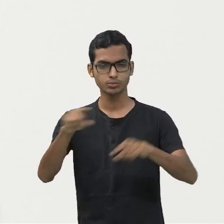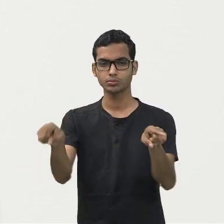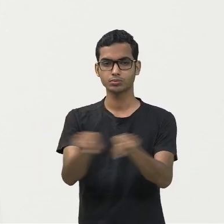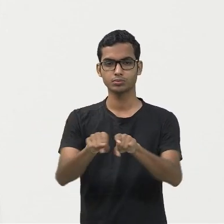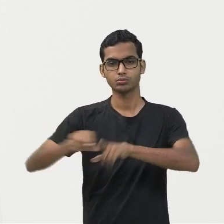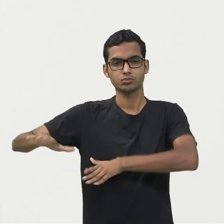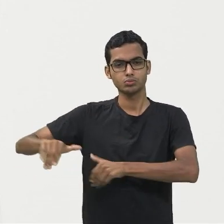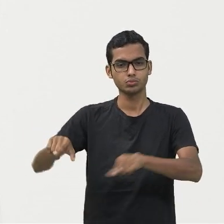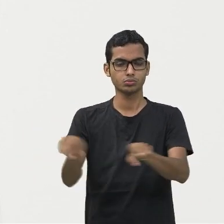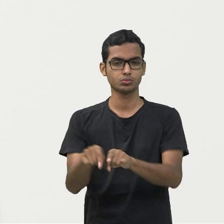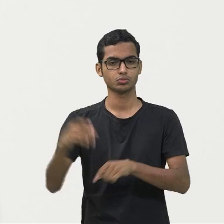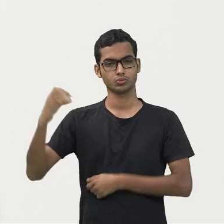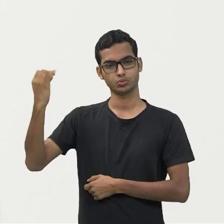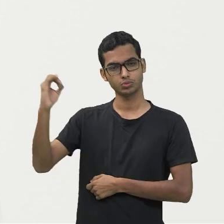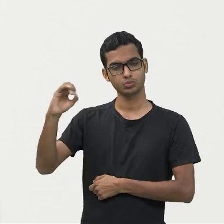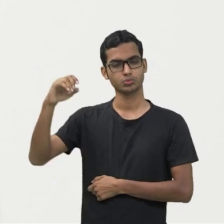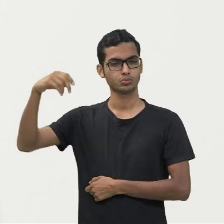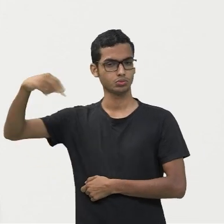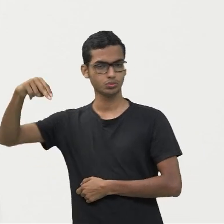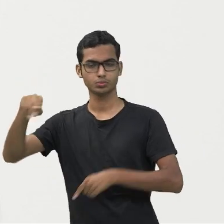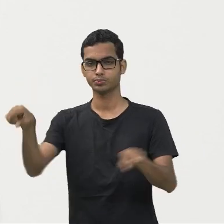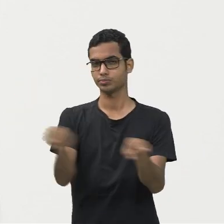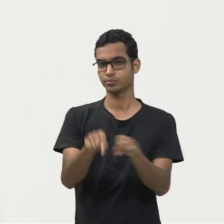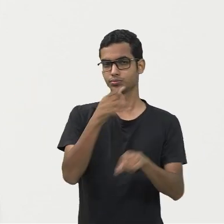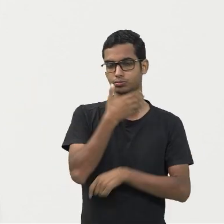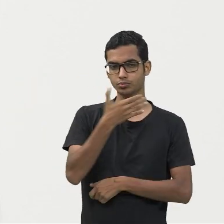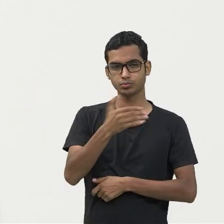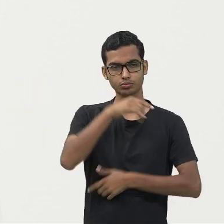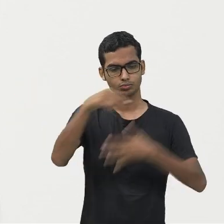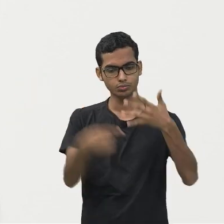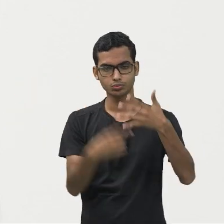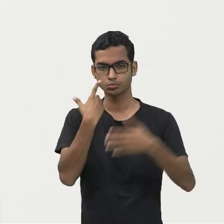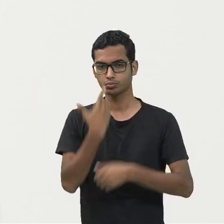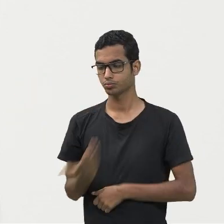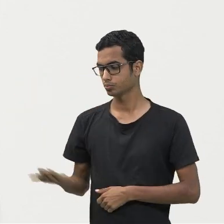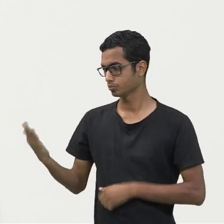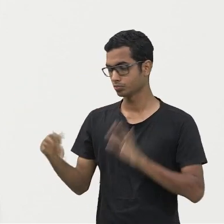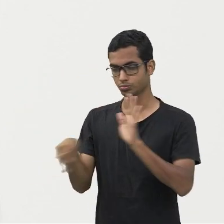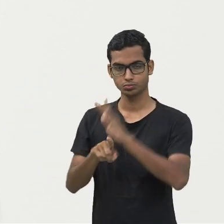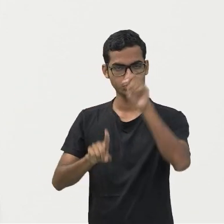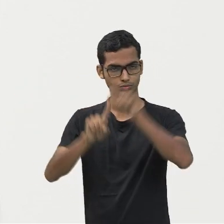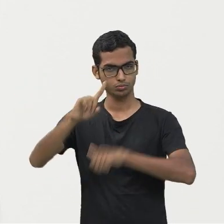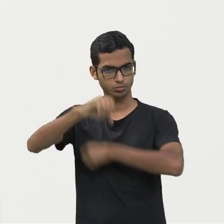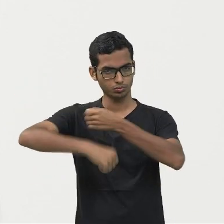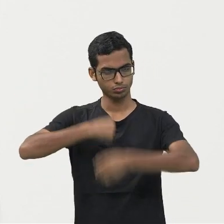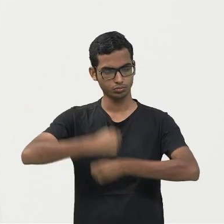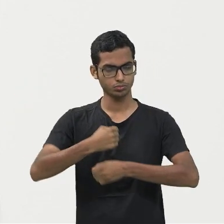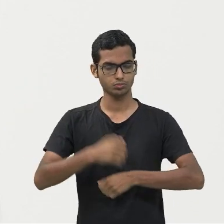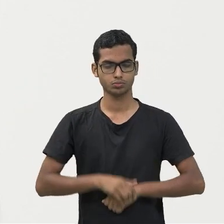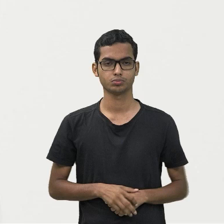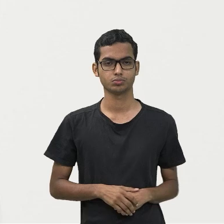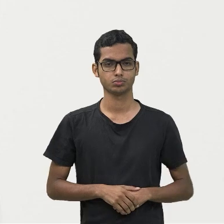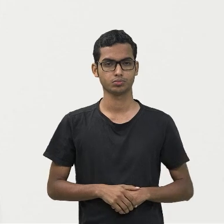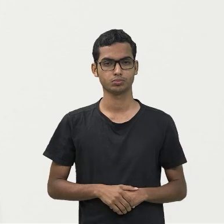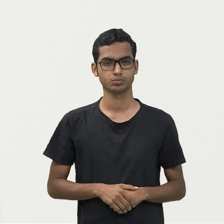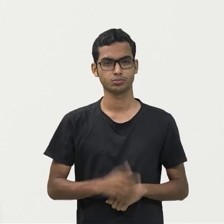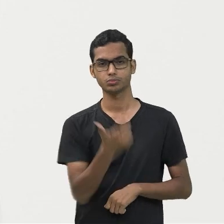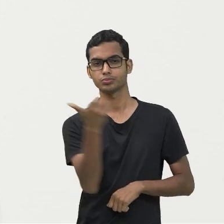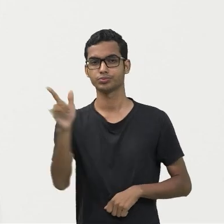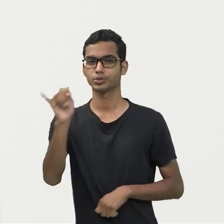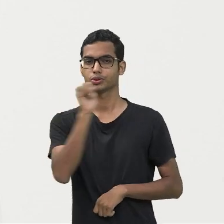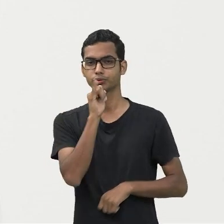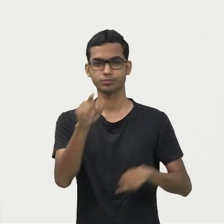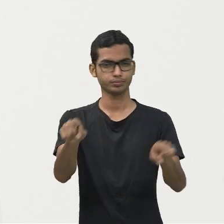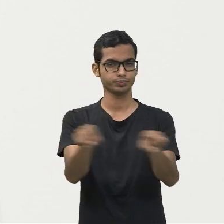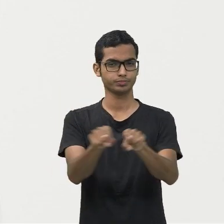setembro, outubro, novembro e dezembro, ok? Aqui outro exemplo de